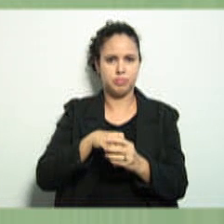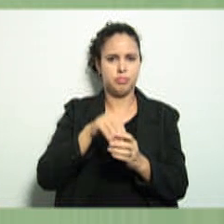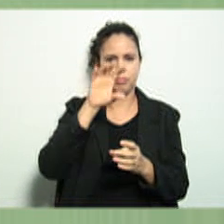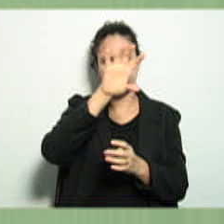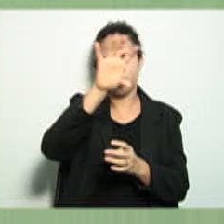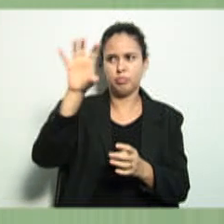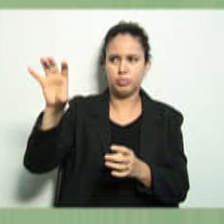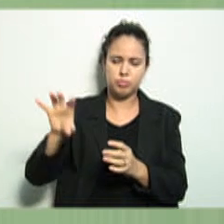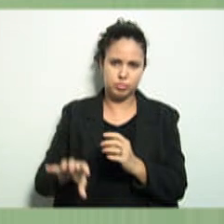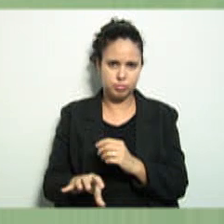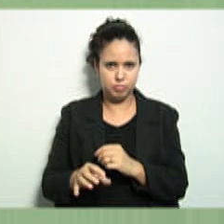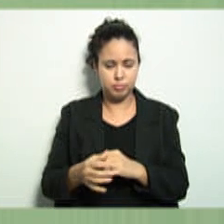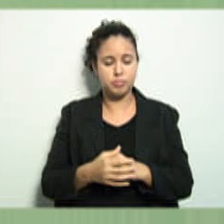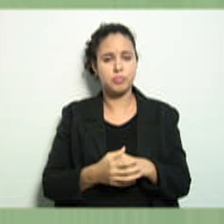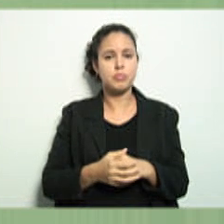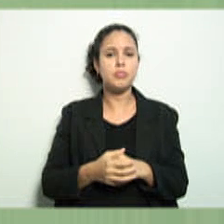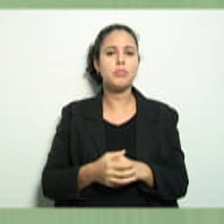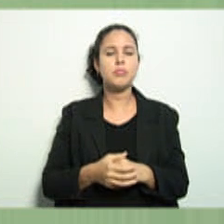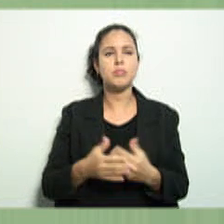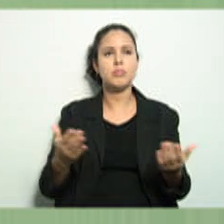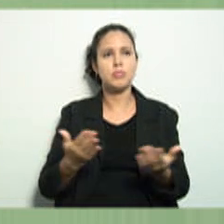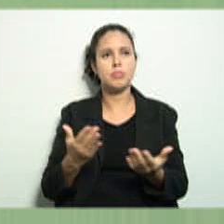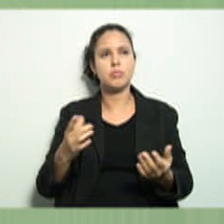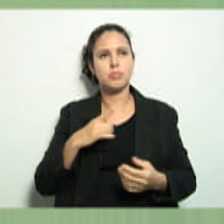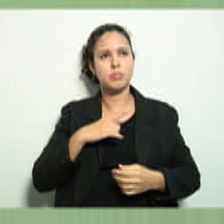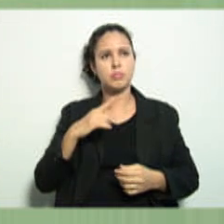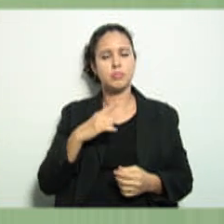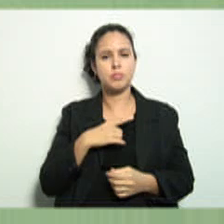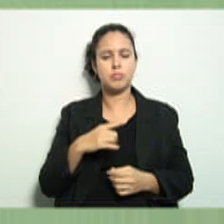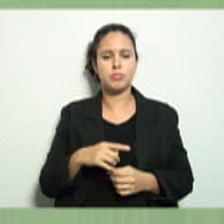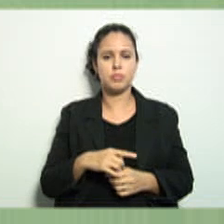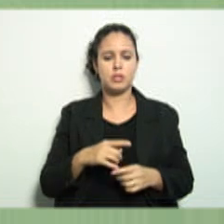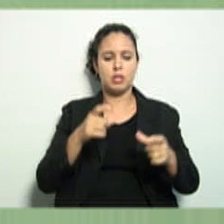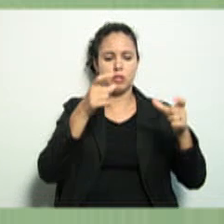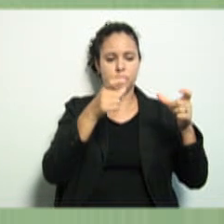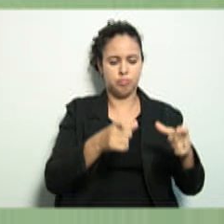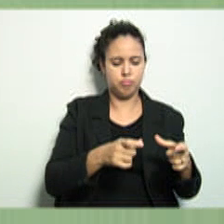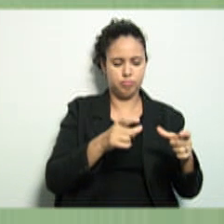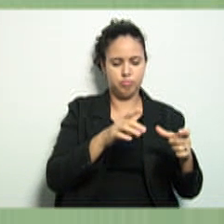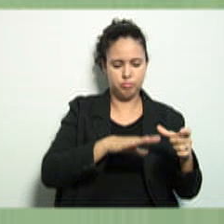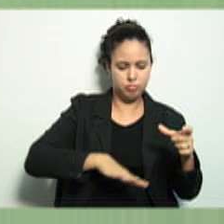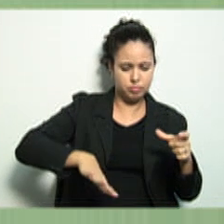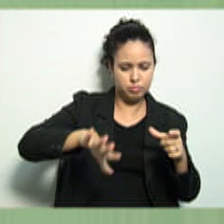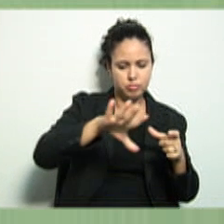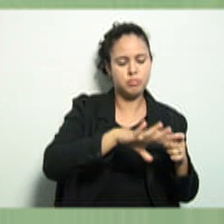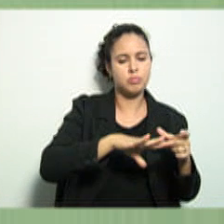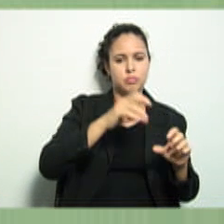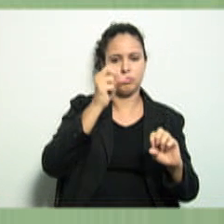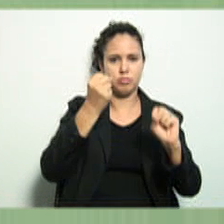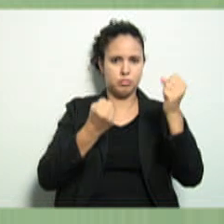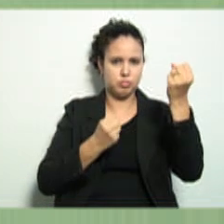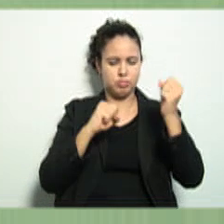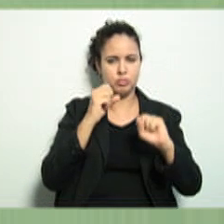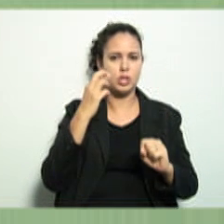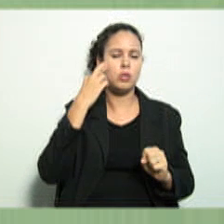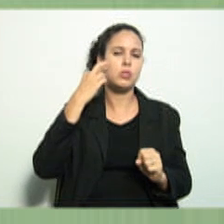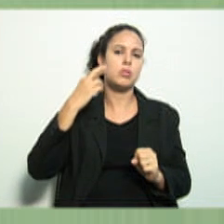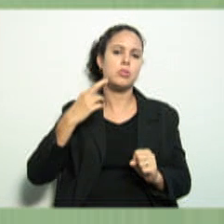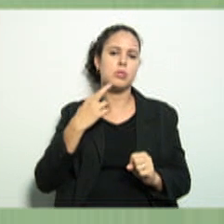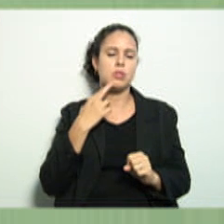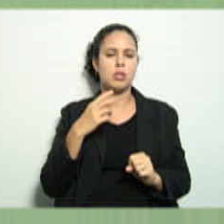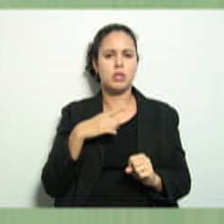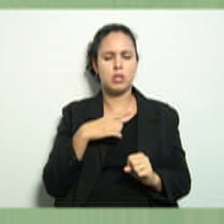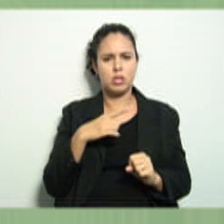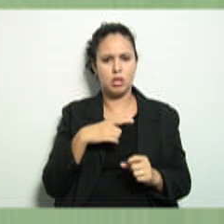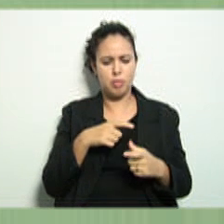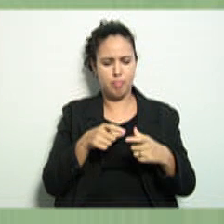valor. Então nós temos aqui, no setor industrial de Rondônia, nós temos uma grande